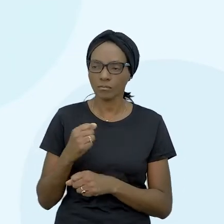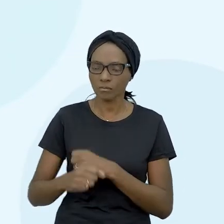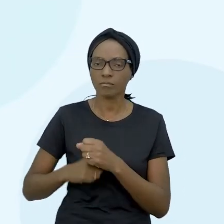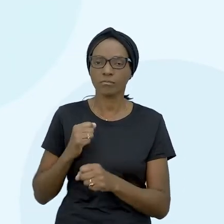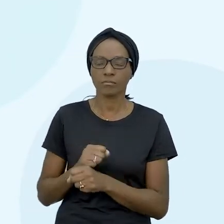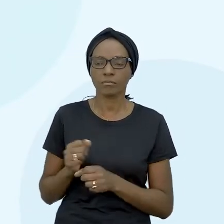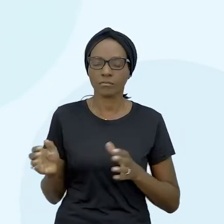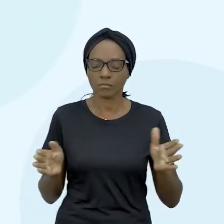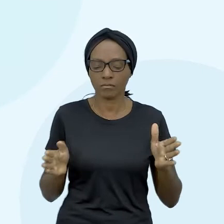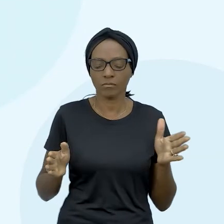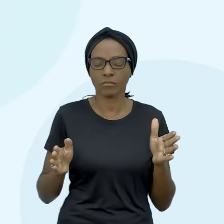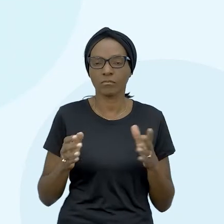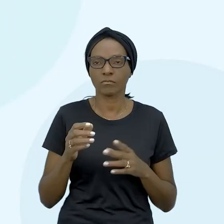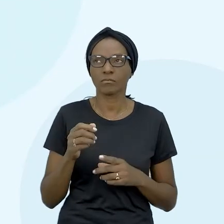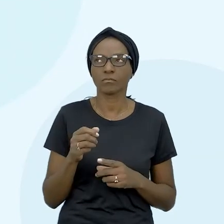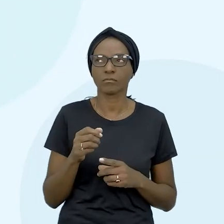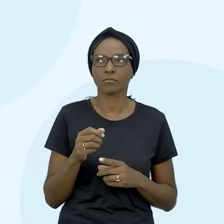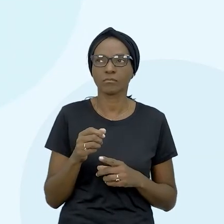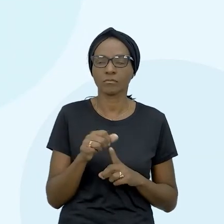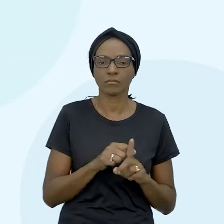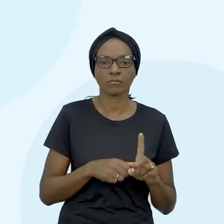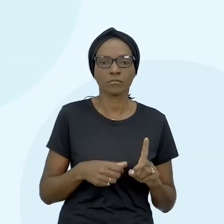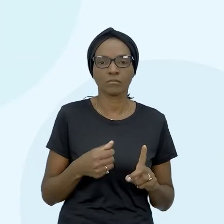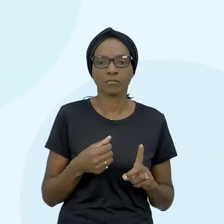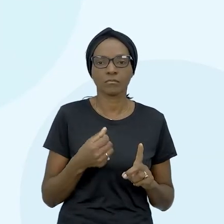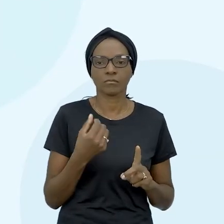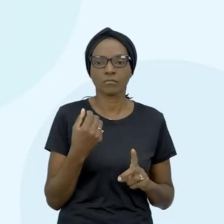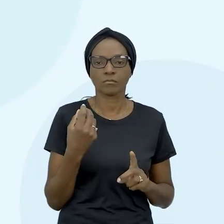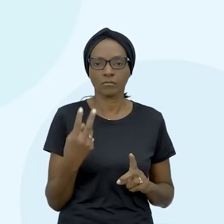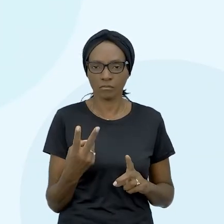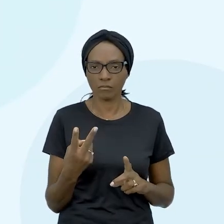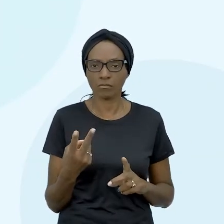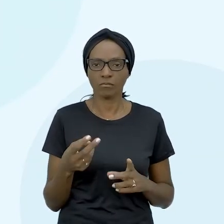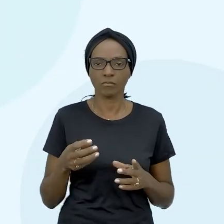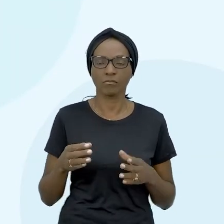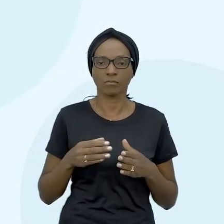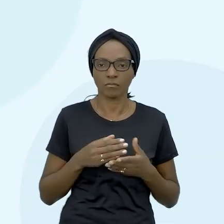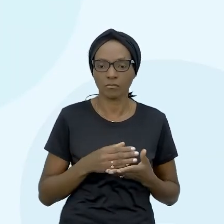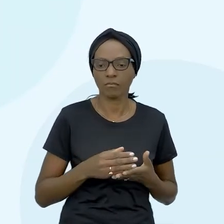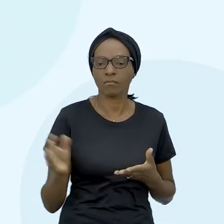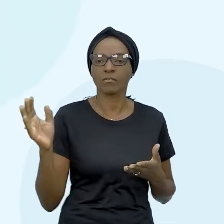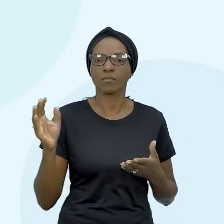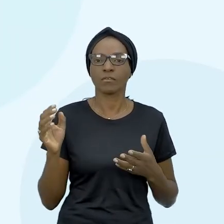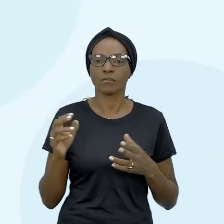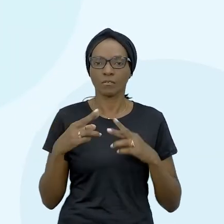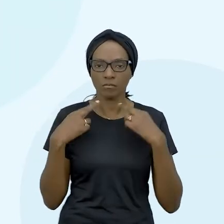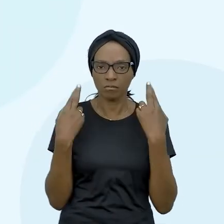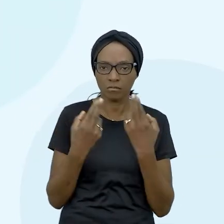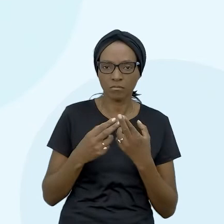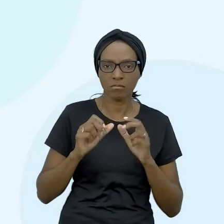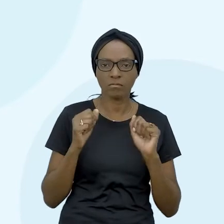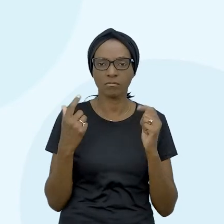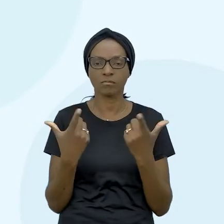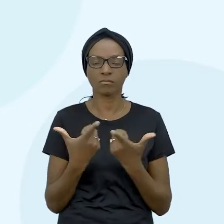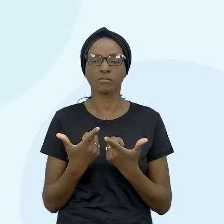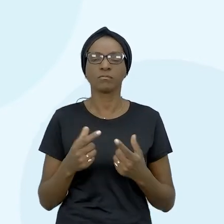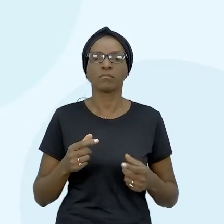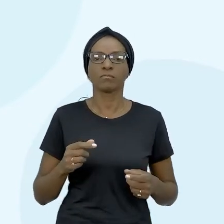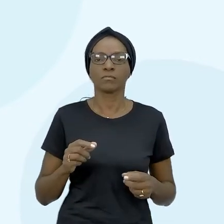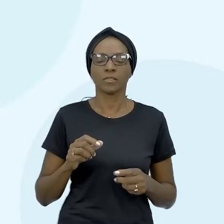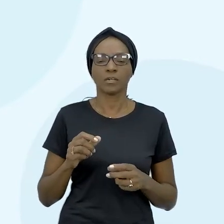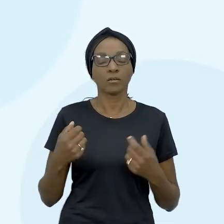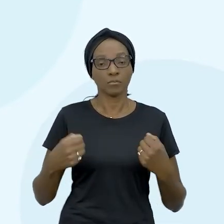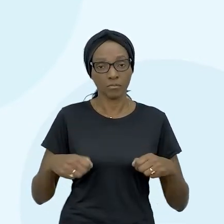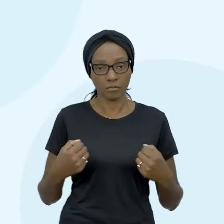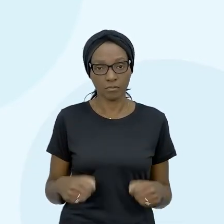dentro de 60 dias depois da abertura da sessão legislativa, precisa prestar para o Congresso Nacional